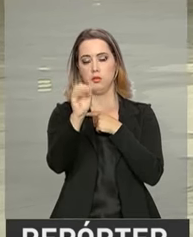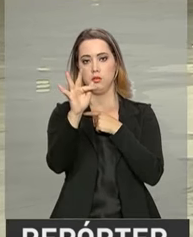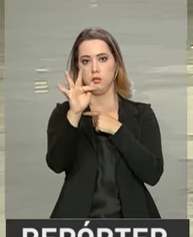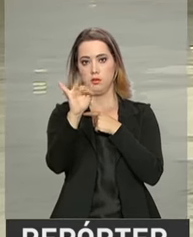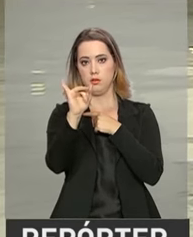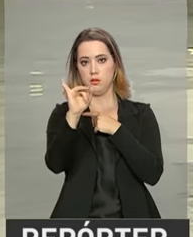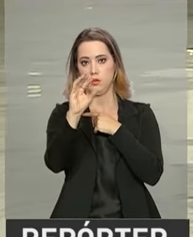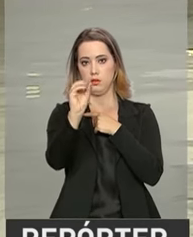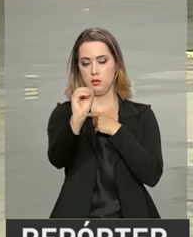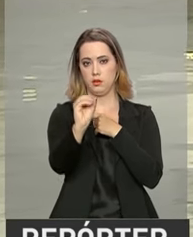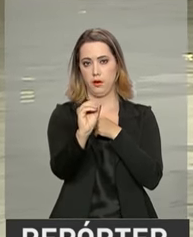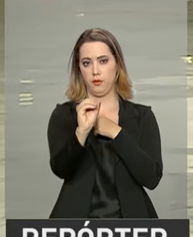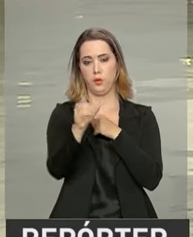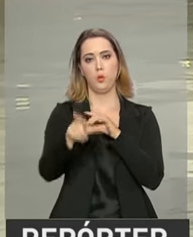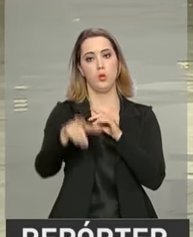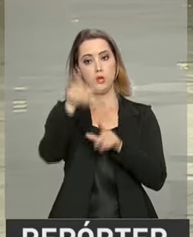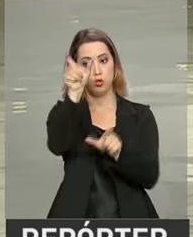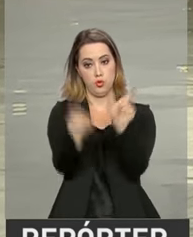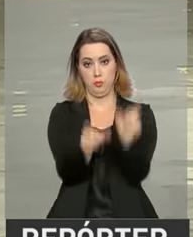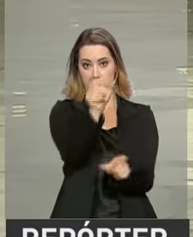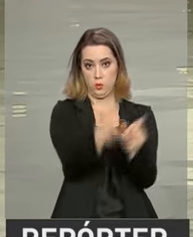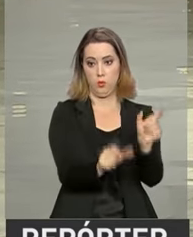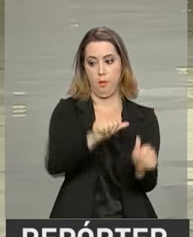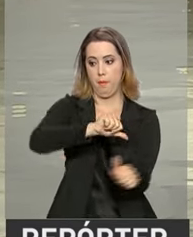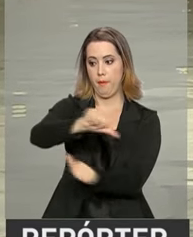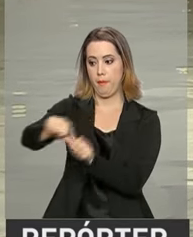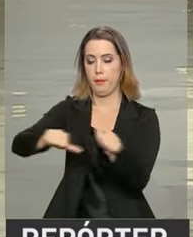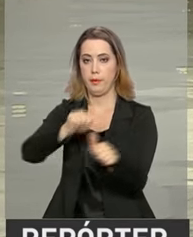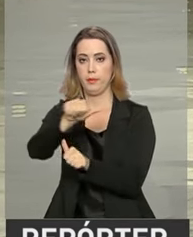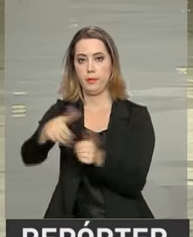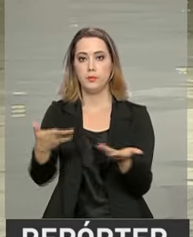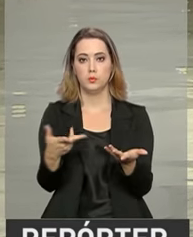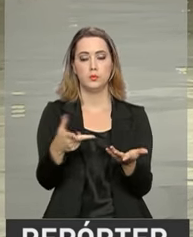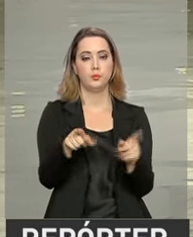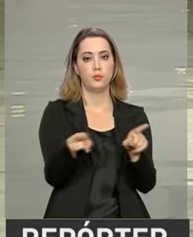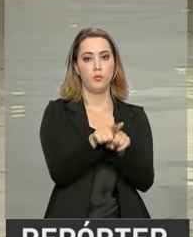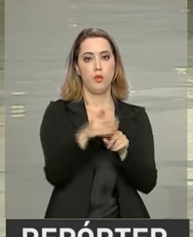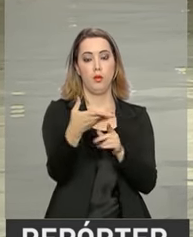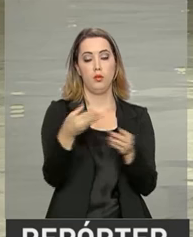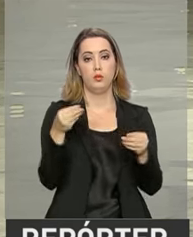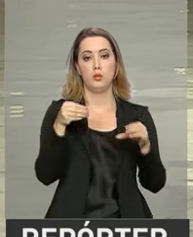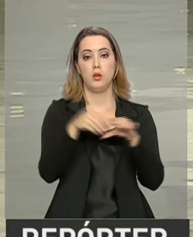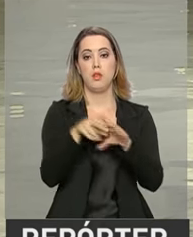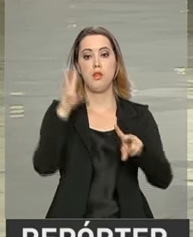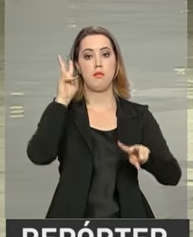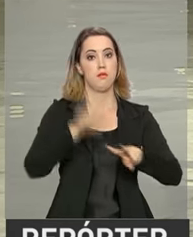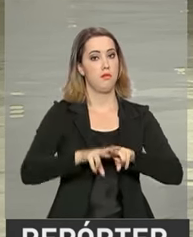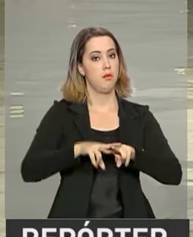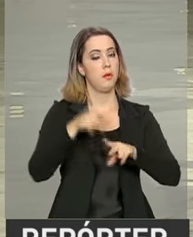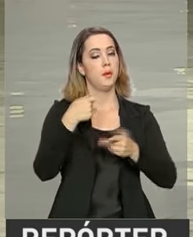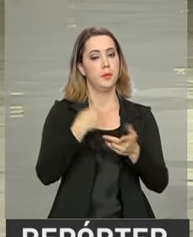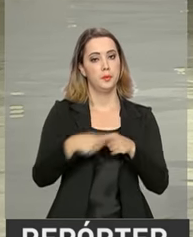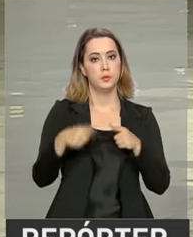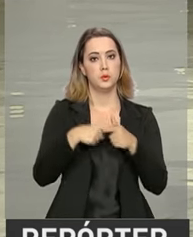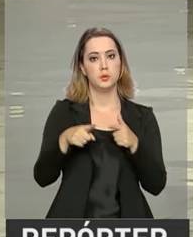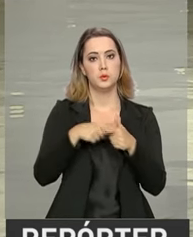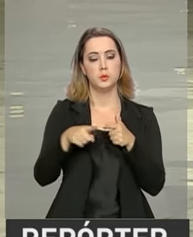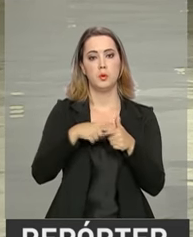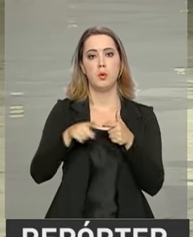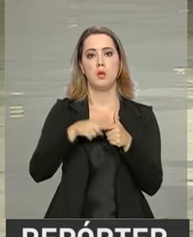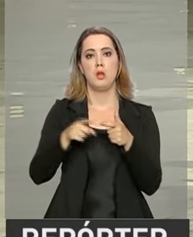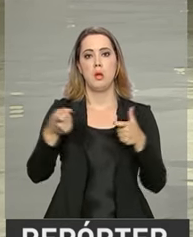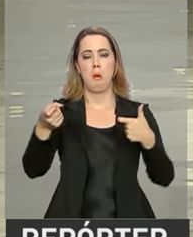ampliação da tipificação Penal até agora era enquadrado no crime o tráfico de pessoas para a exploração